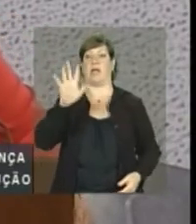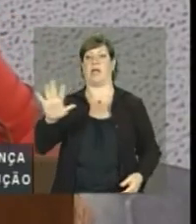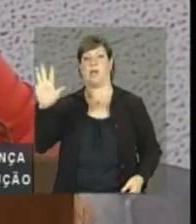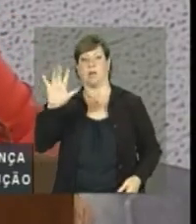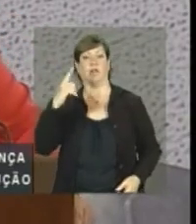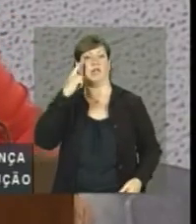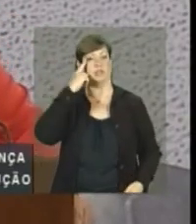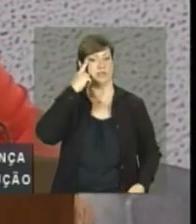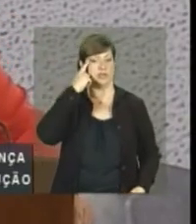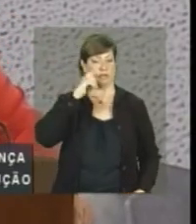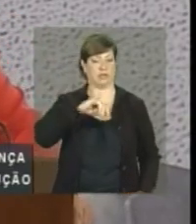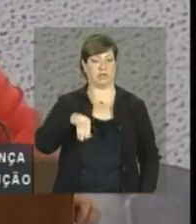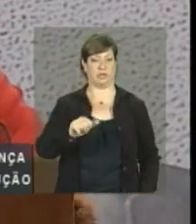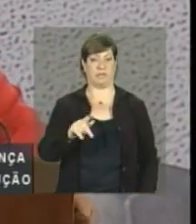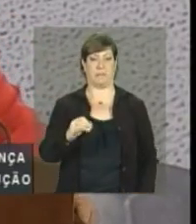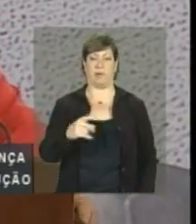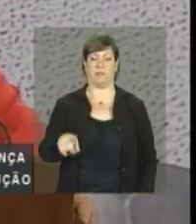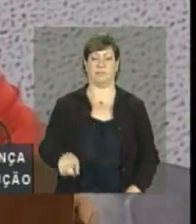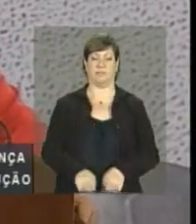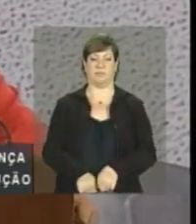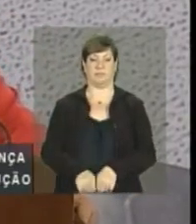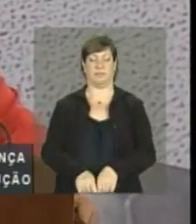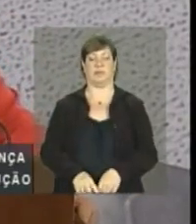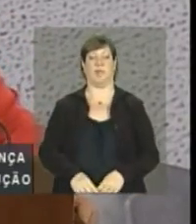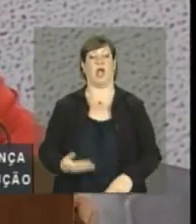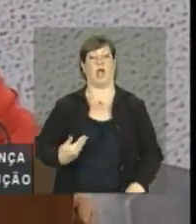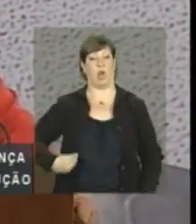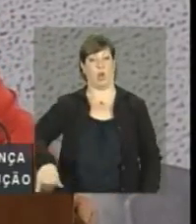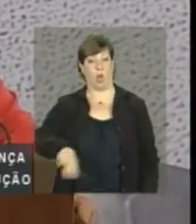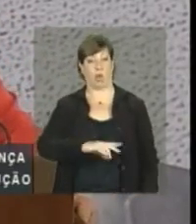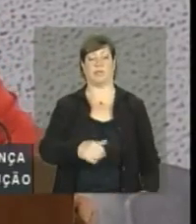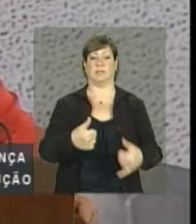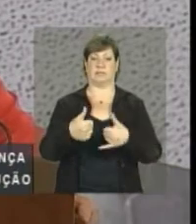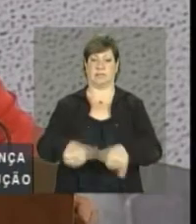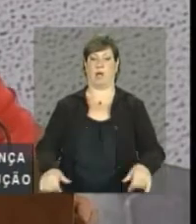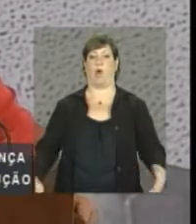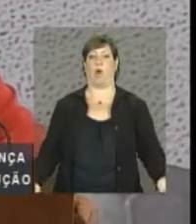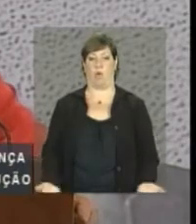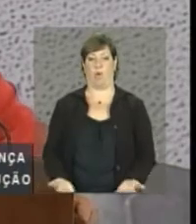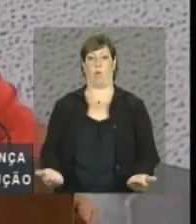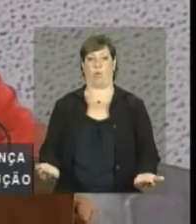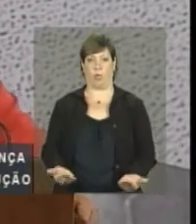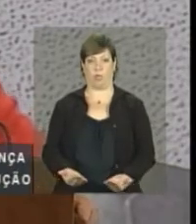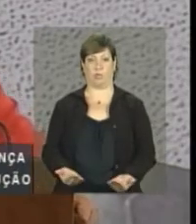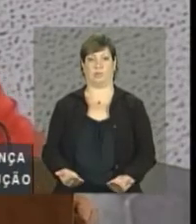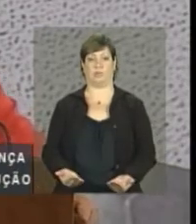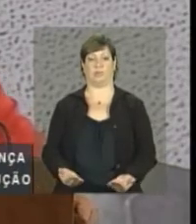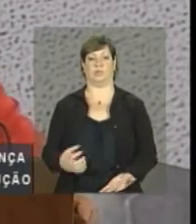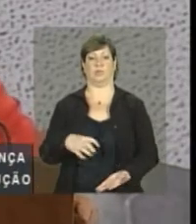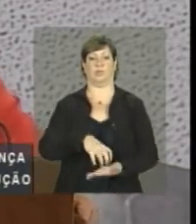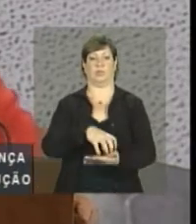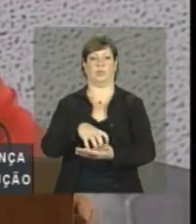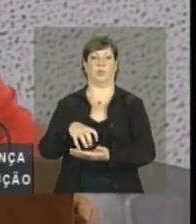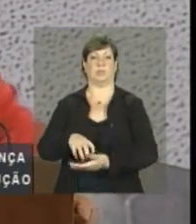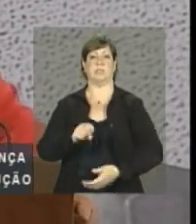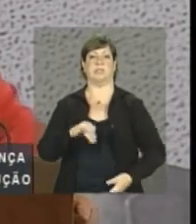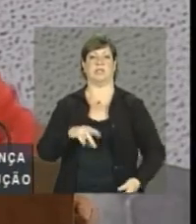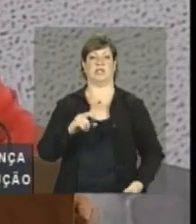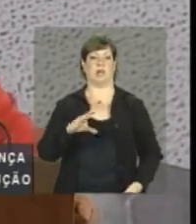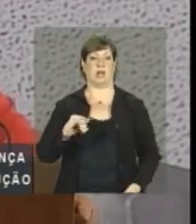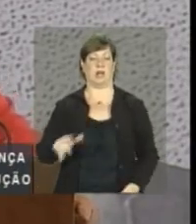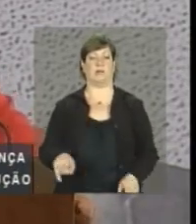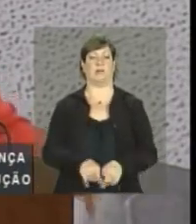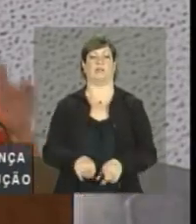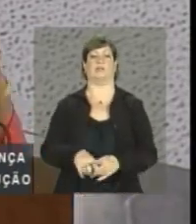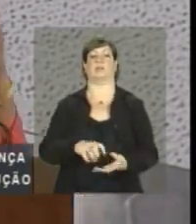e no Japão. Nós estamos hoje, movimento sindical, movimento